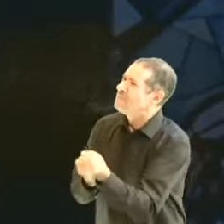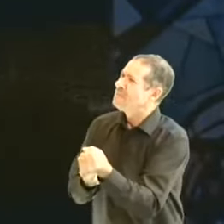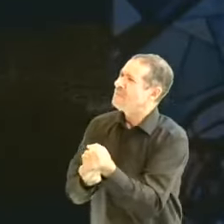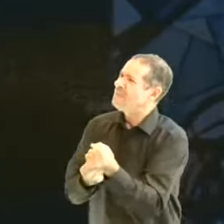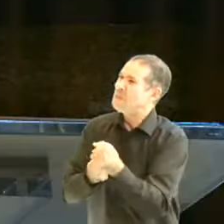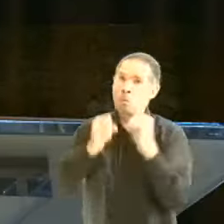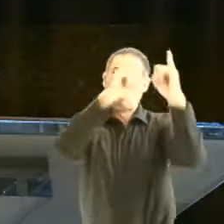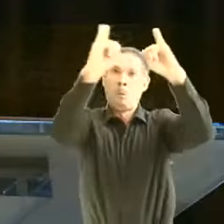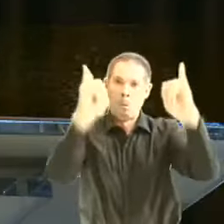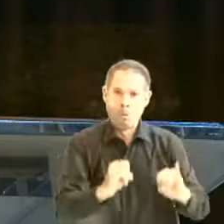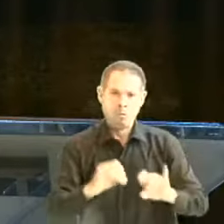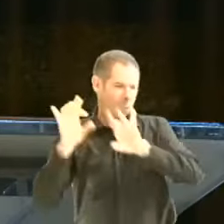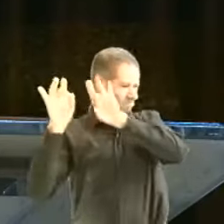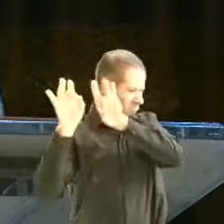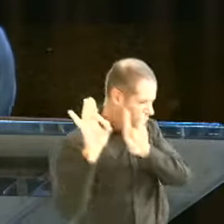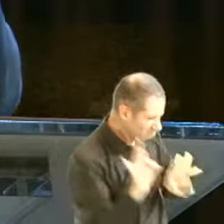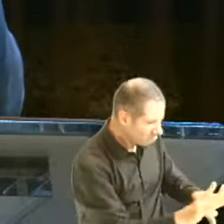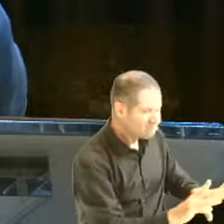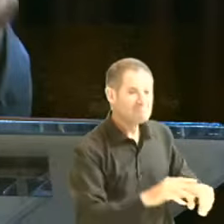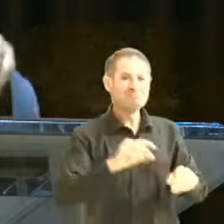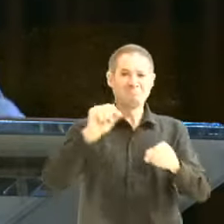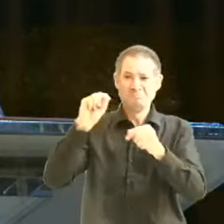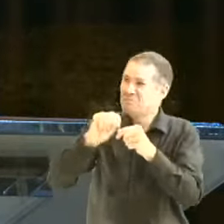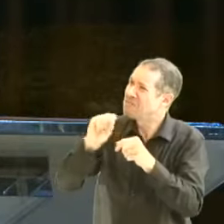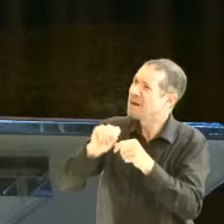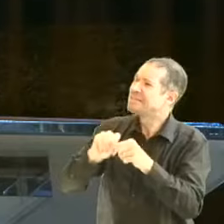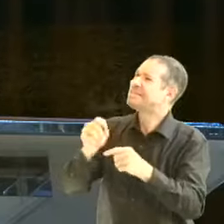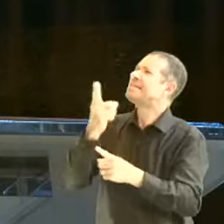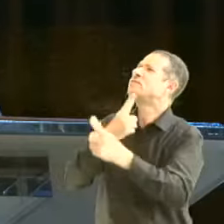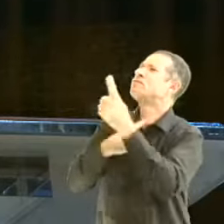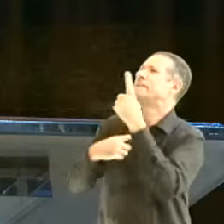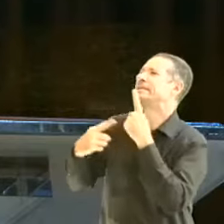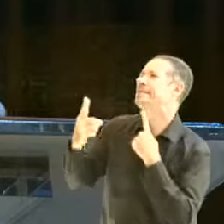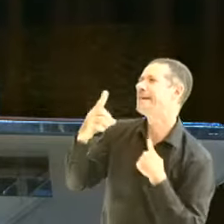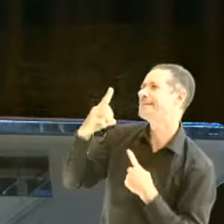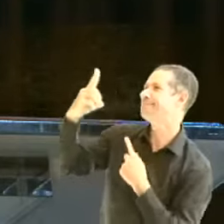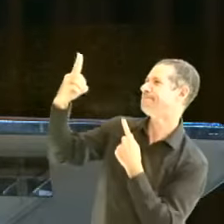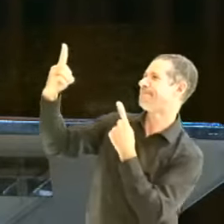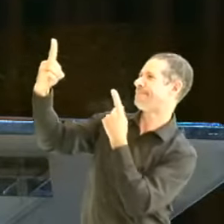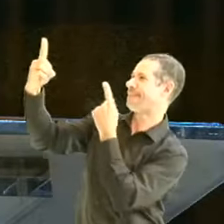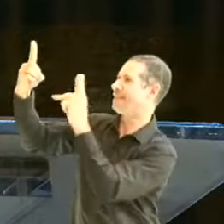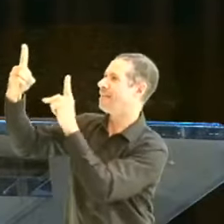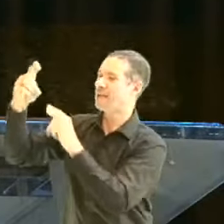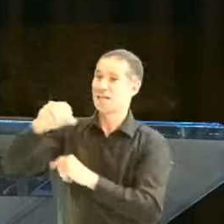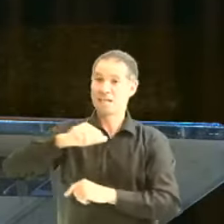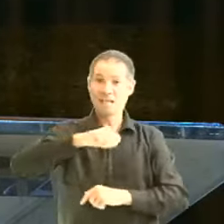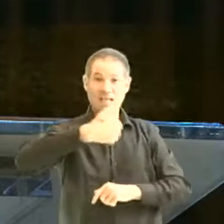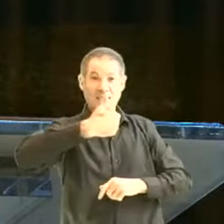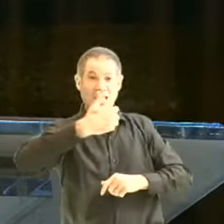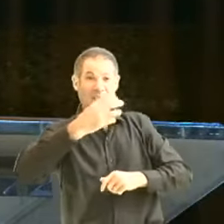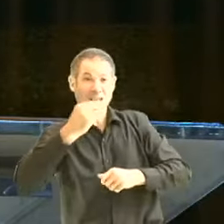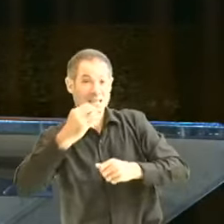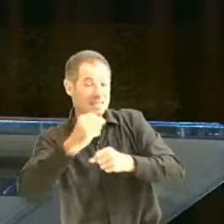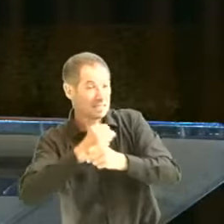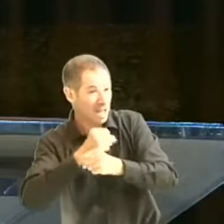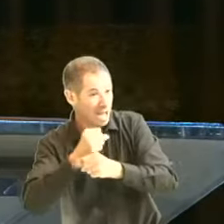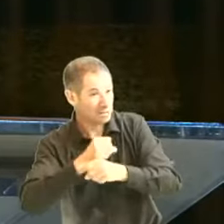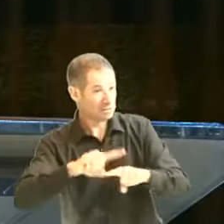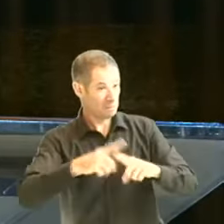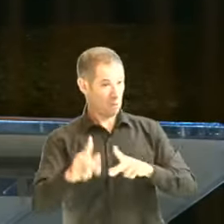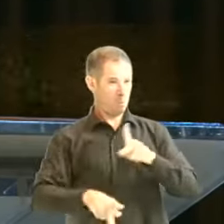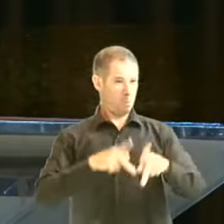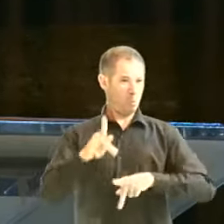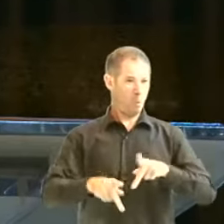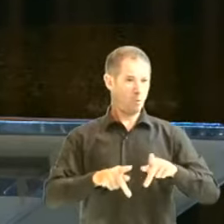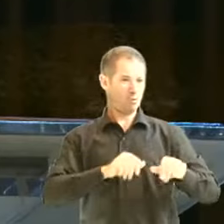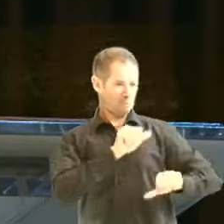a idolatria, de fazer aquilo que era a vontade de Deus. 10 anos. Mas o povo